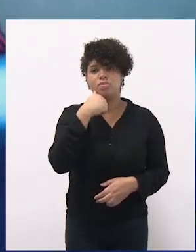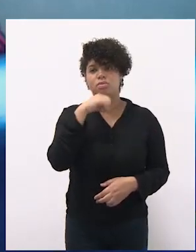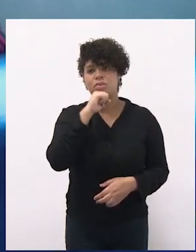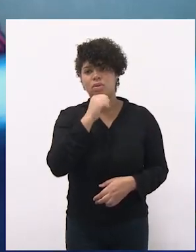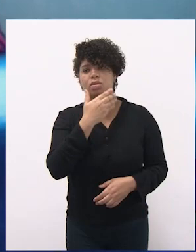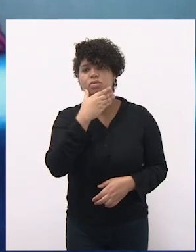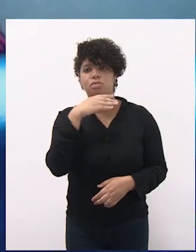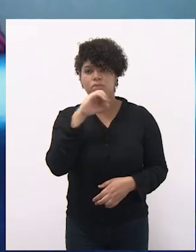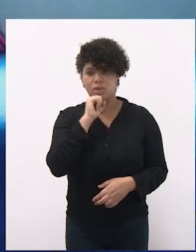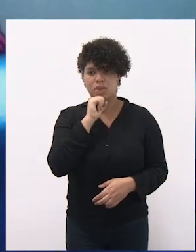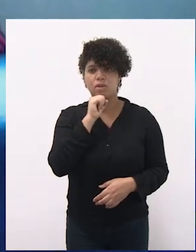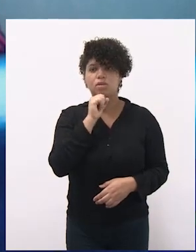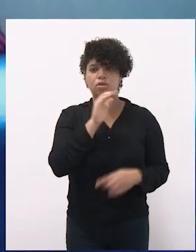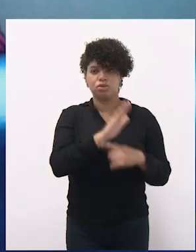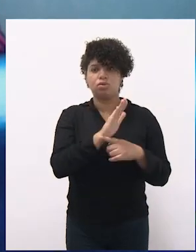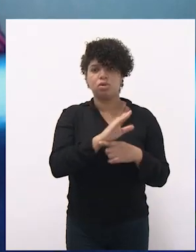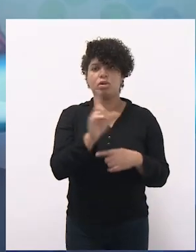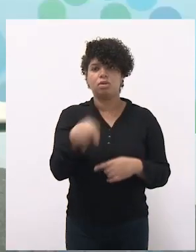Isso.